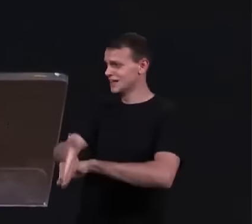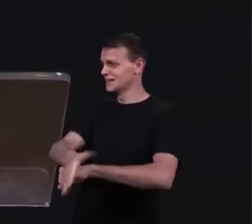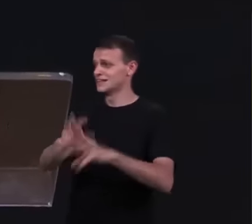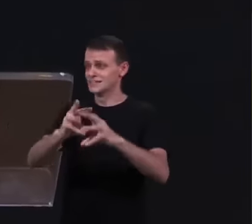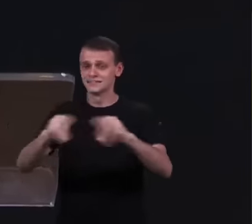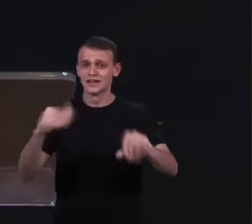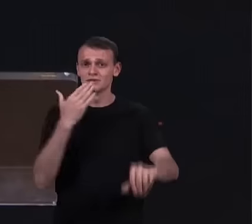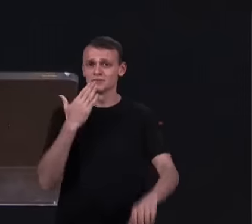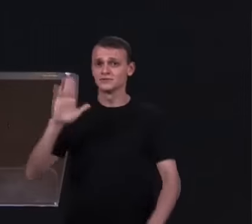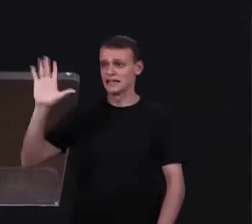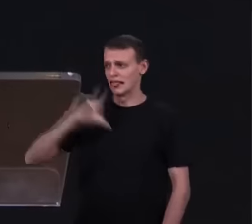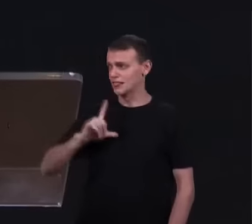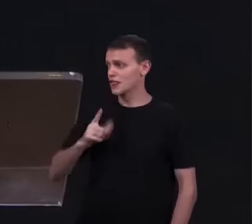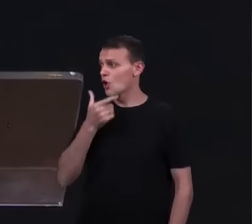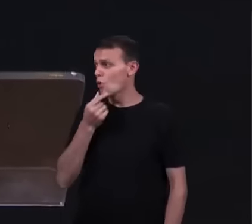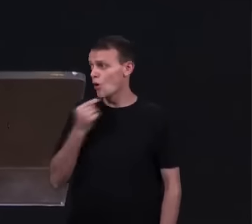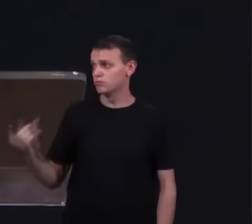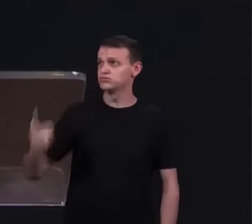porque existem gigantes lá.